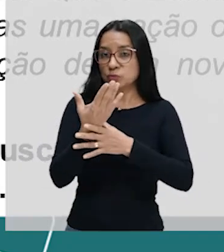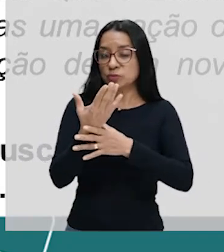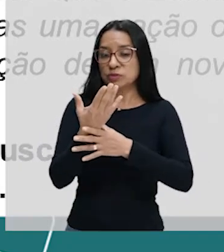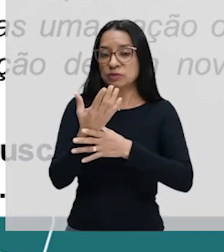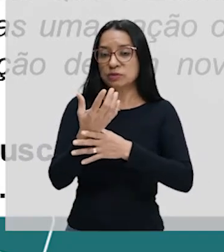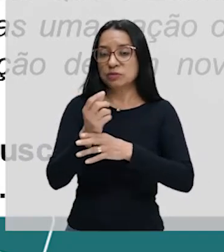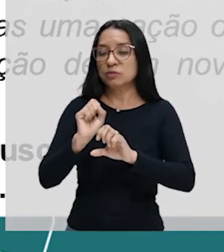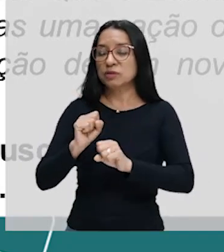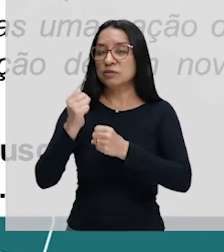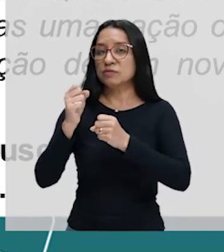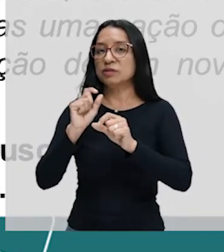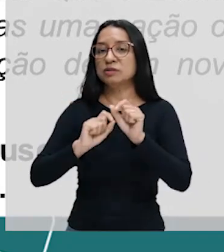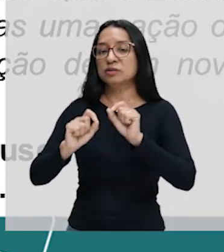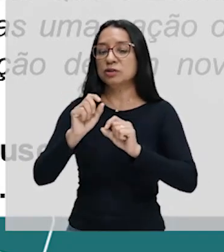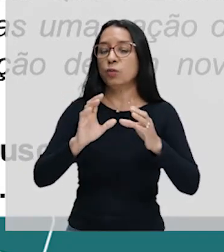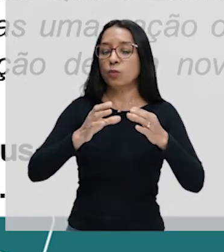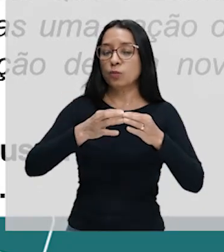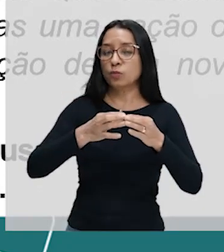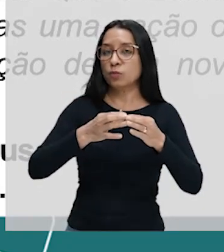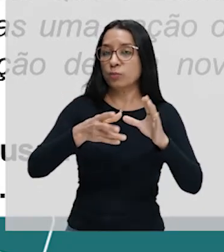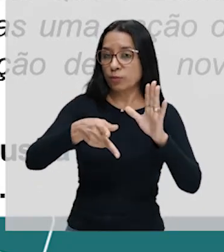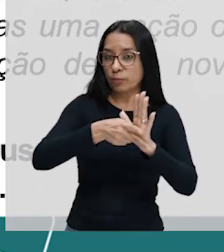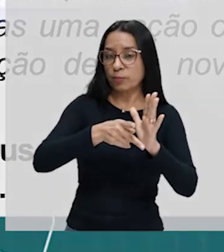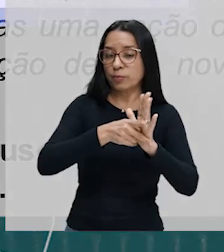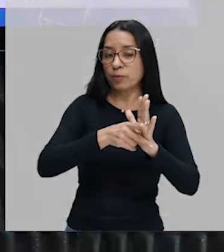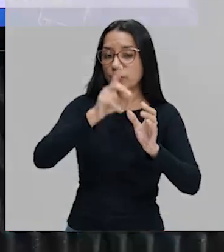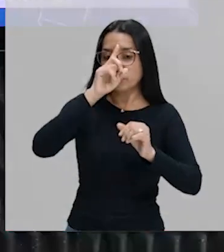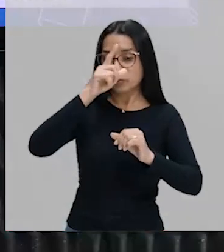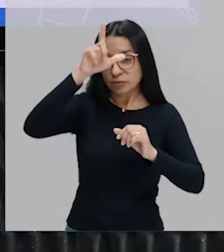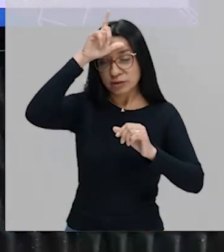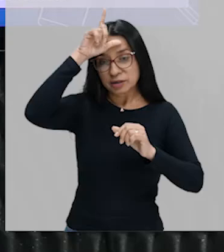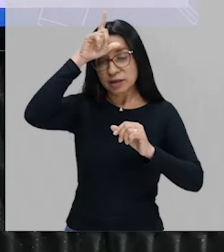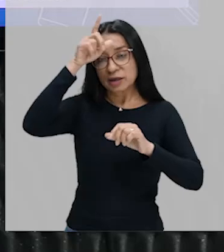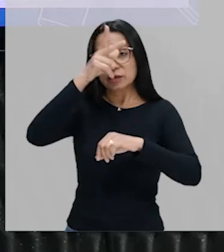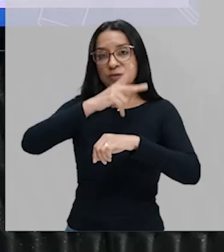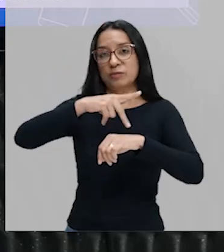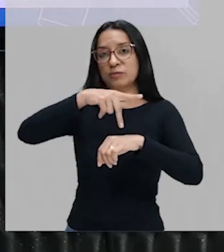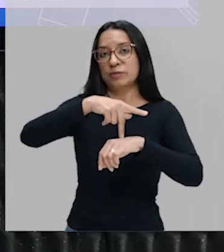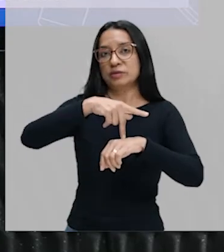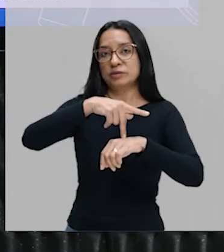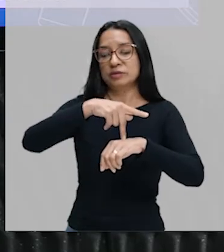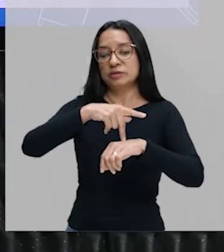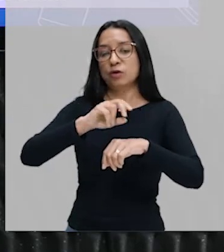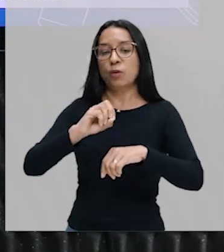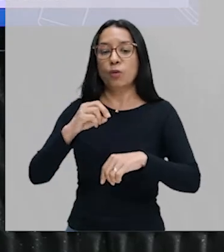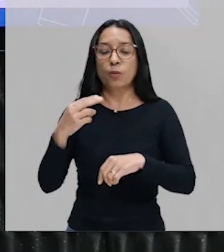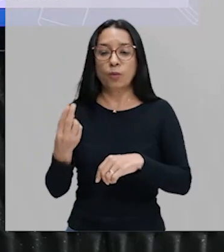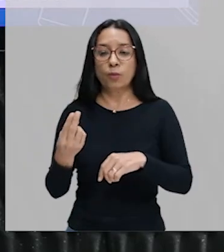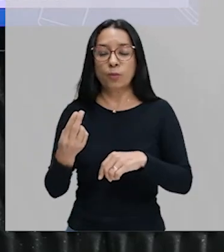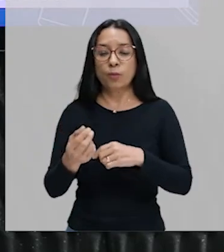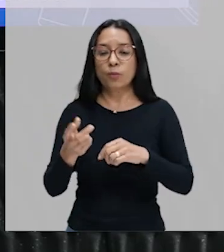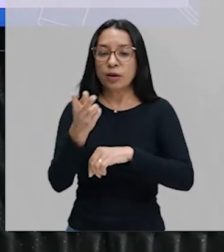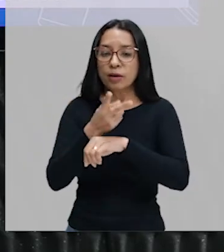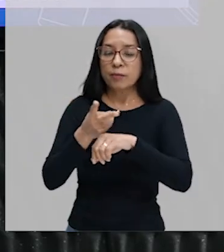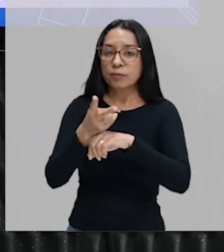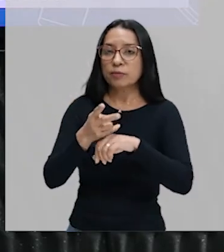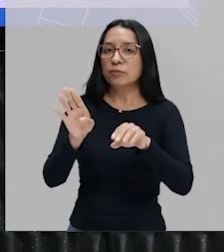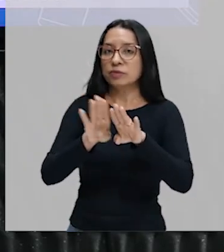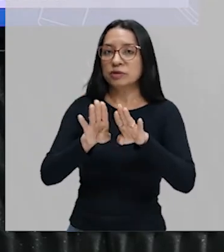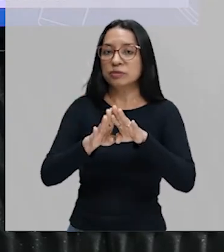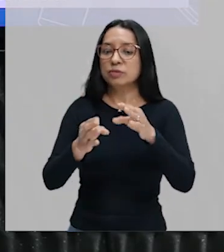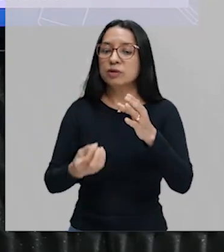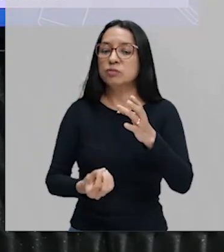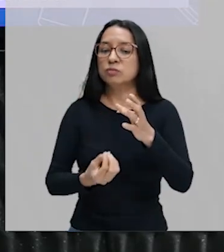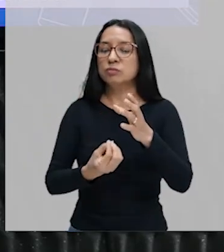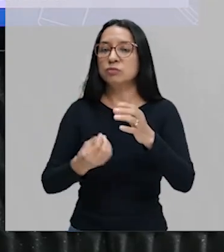a defesa de que um grupo específico comande, tá certo, este país. ou no caso, a busca por também um